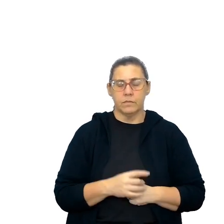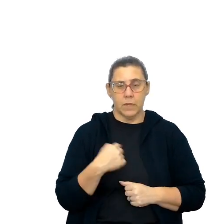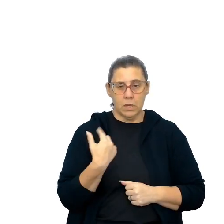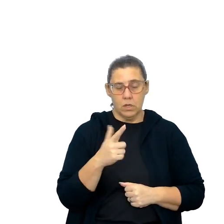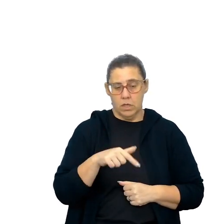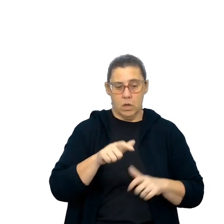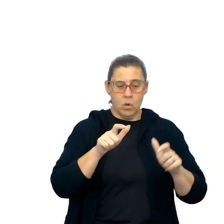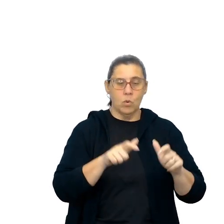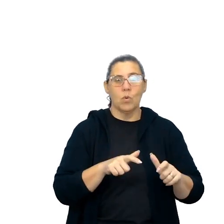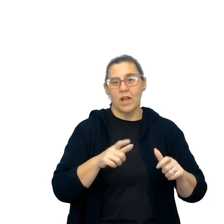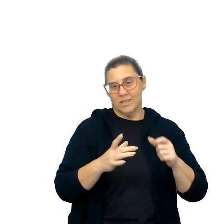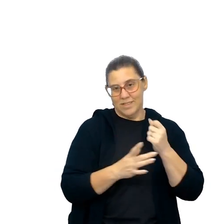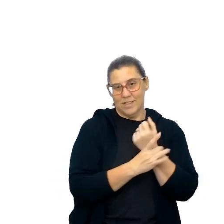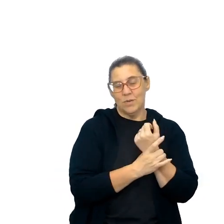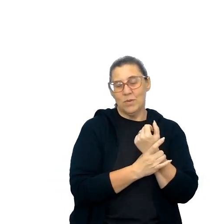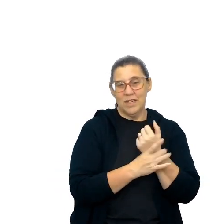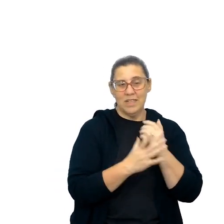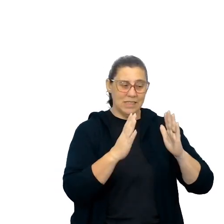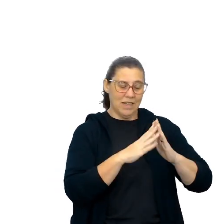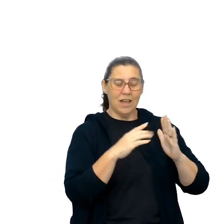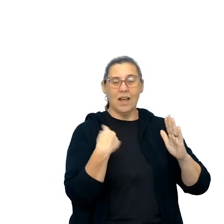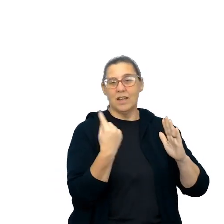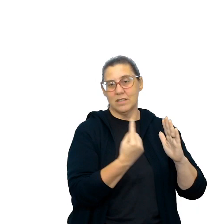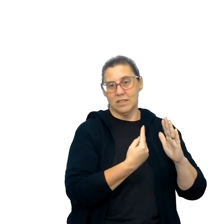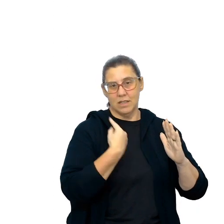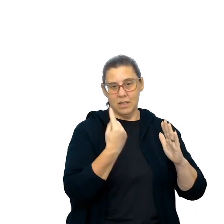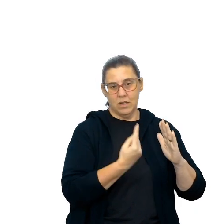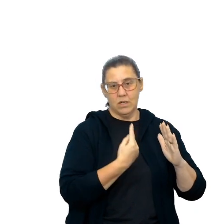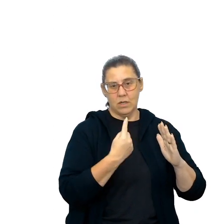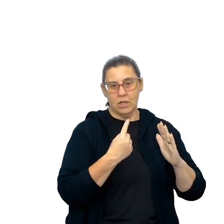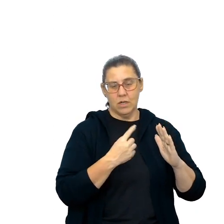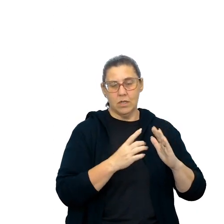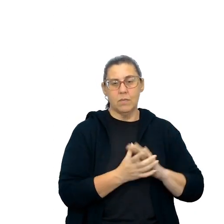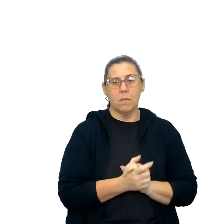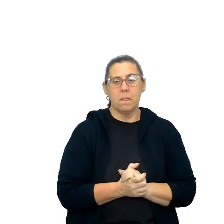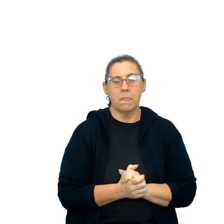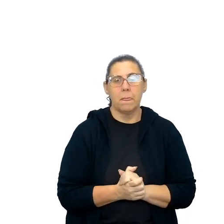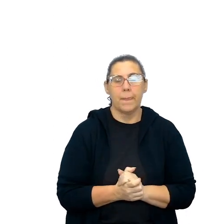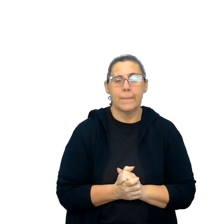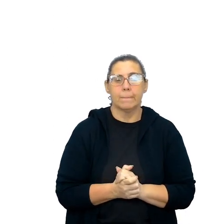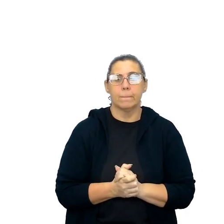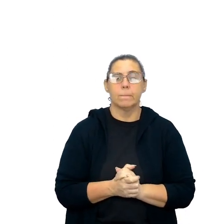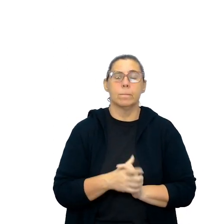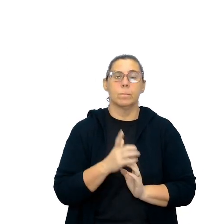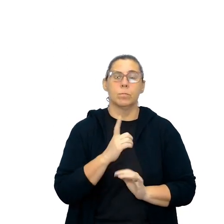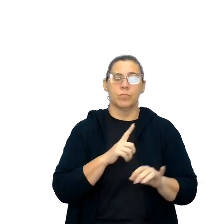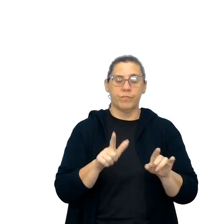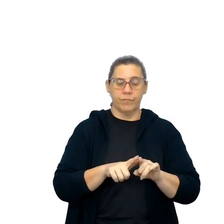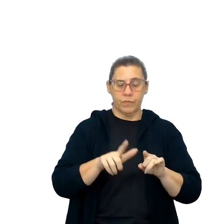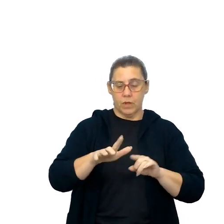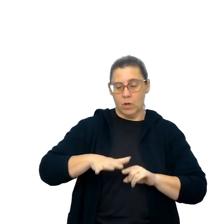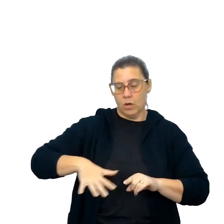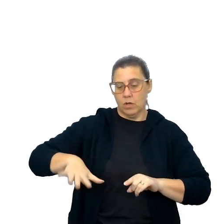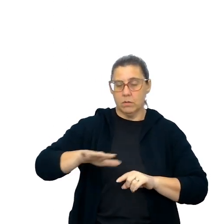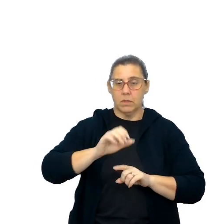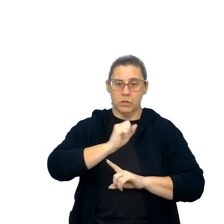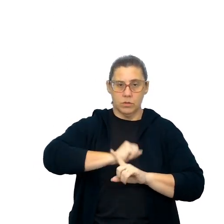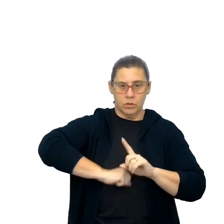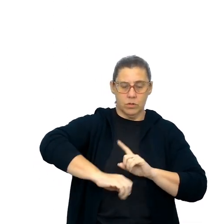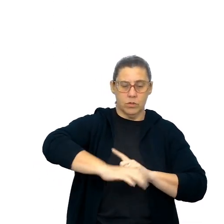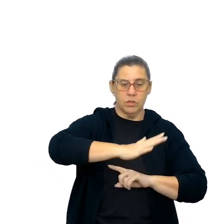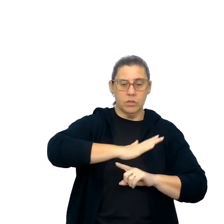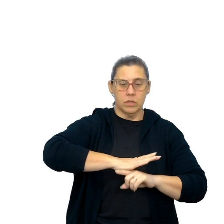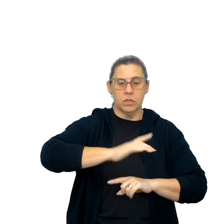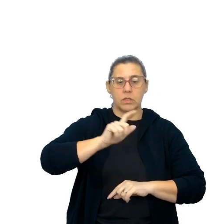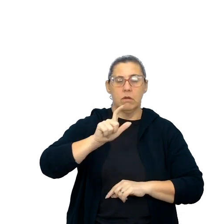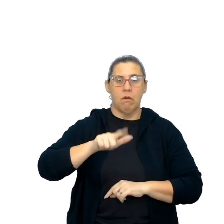um espaço seguro, é um espaço em que nós nos acomodamos, né? Temos os espaços sociais, né, que são